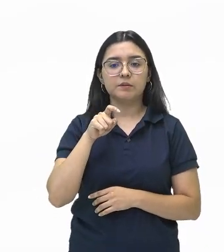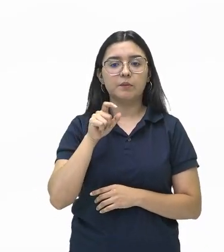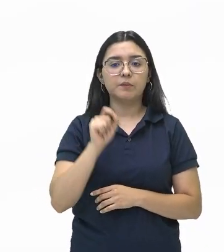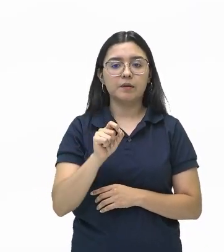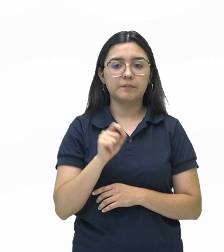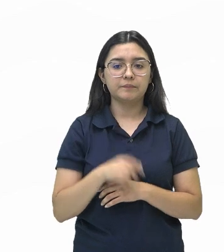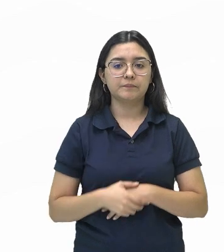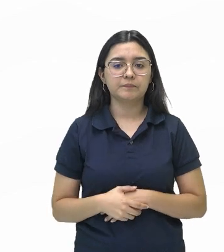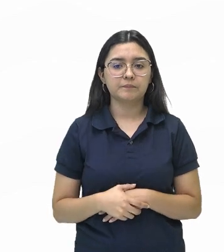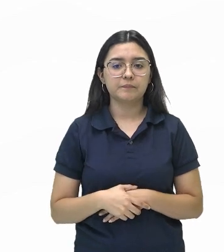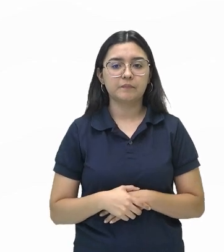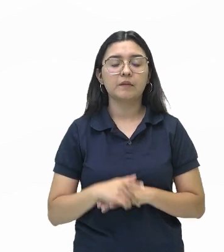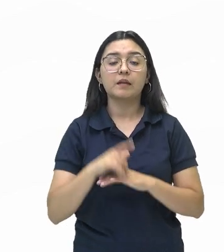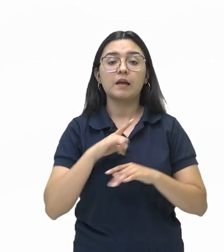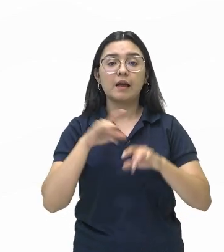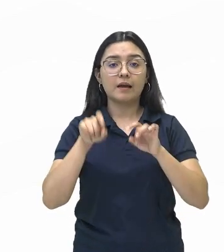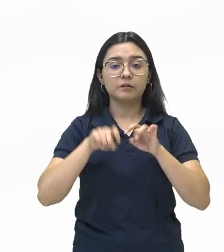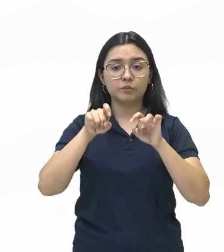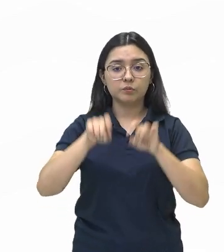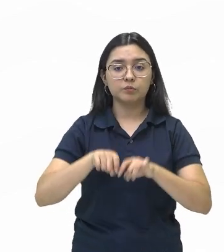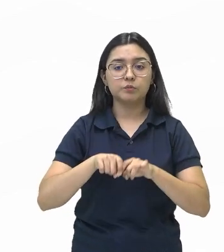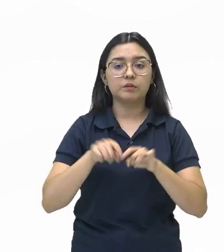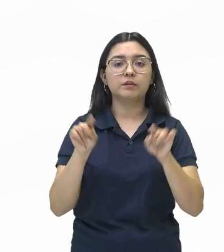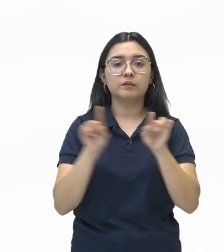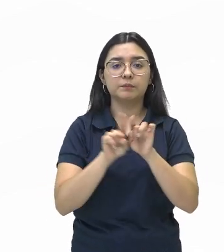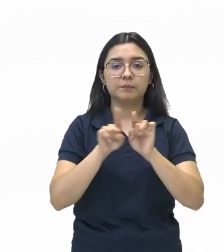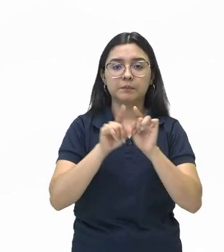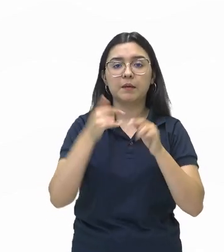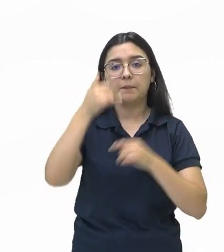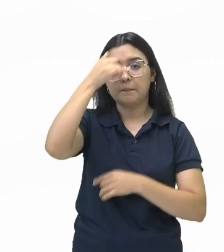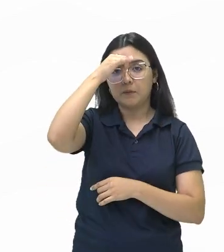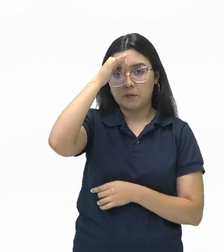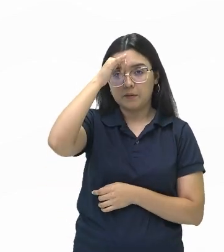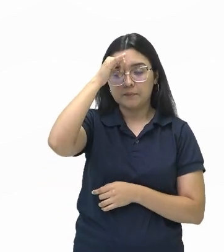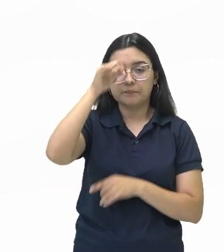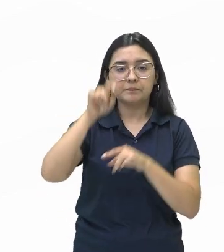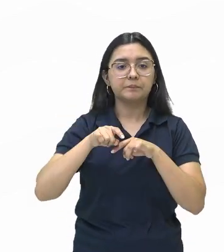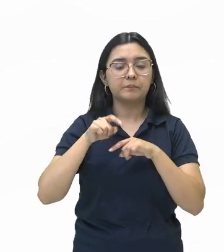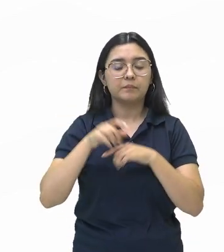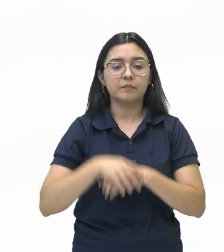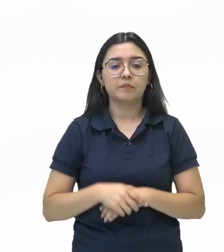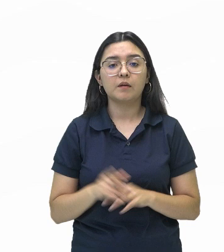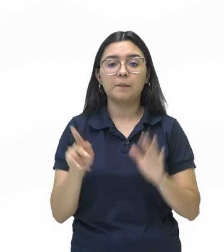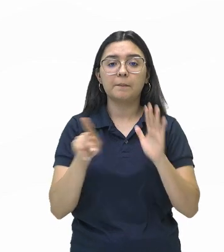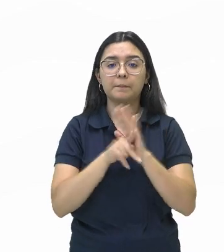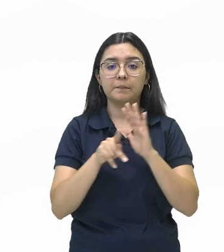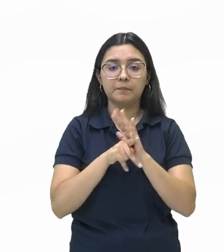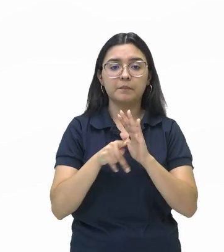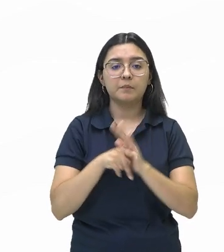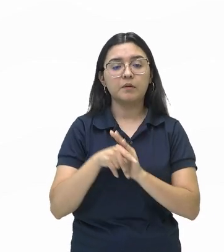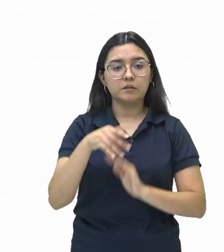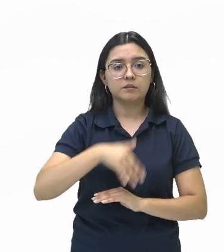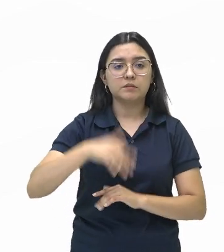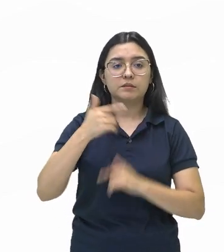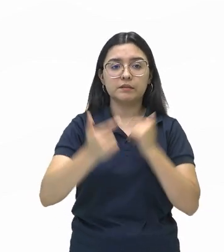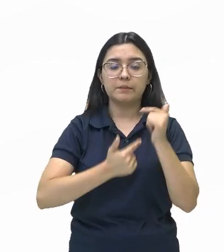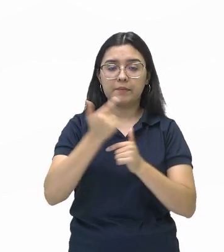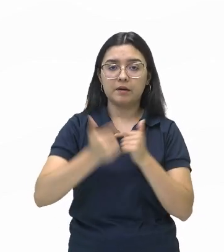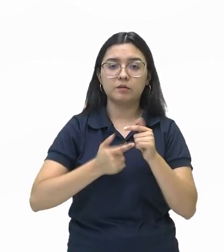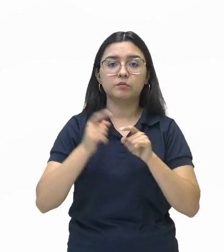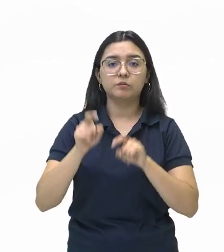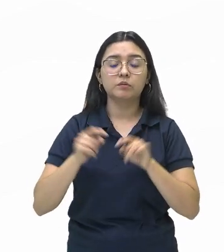justamente que a agricultura e a pecuária, que faz parte desse trabalho